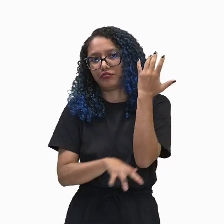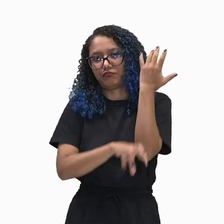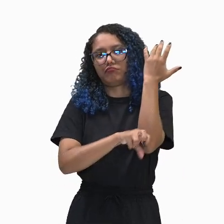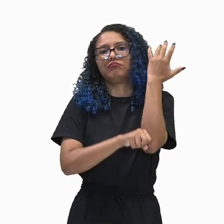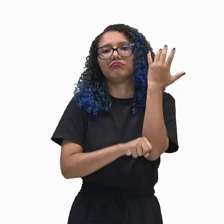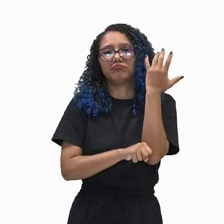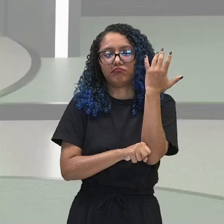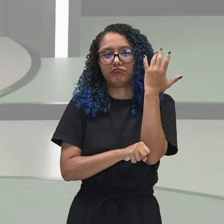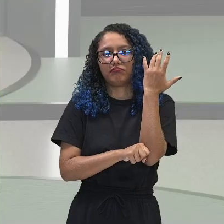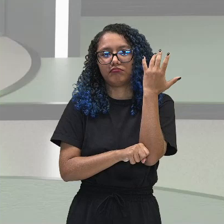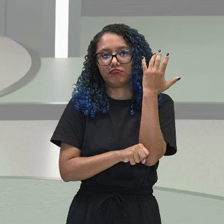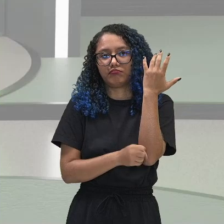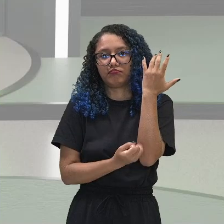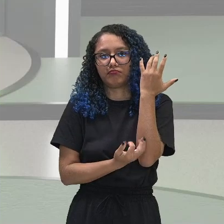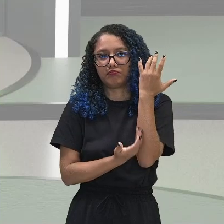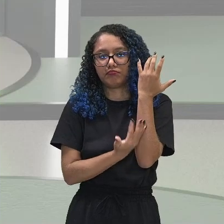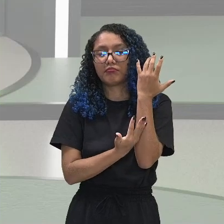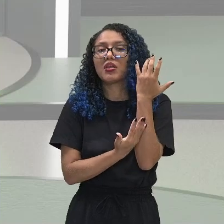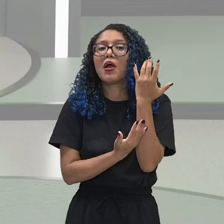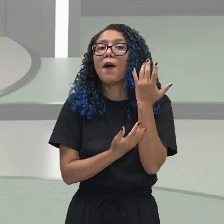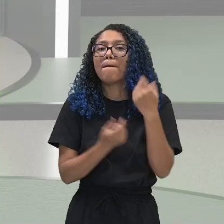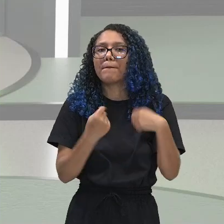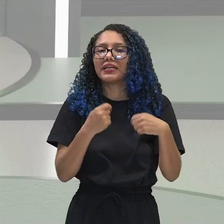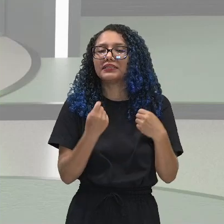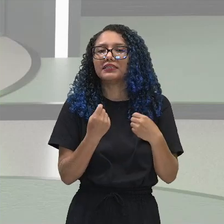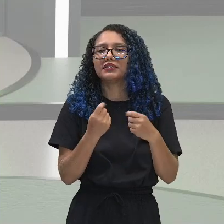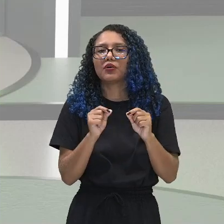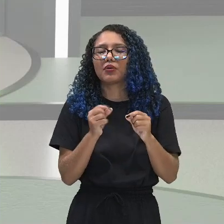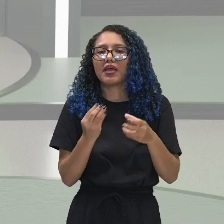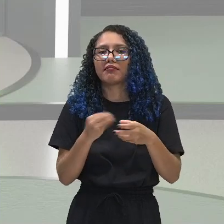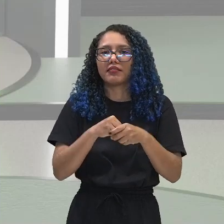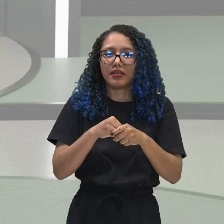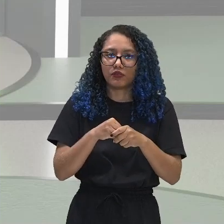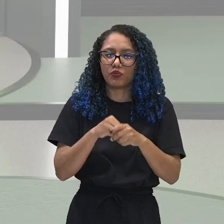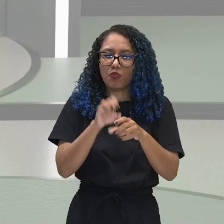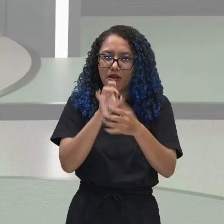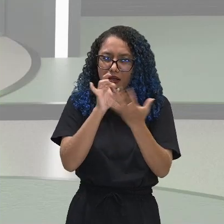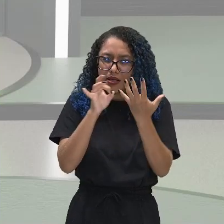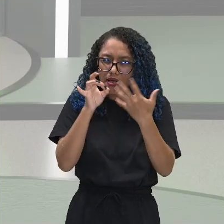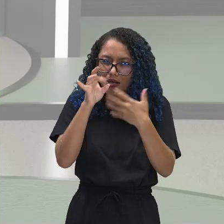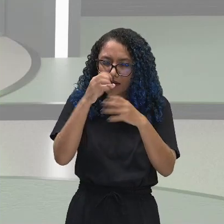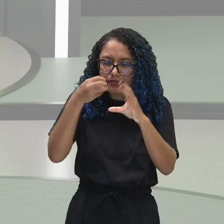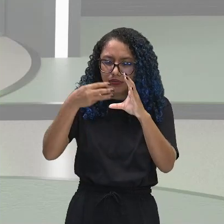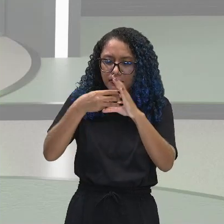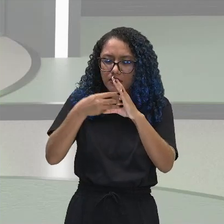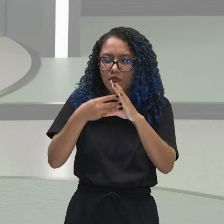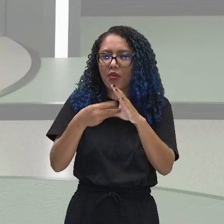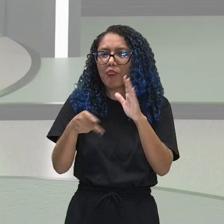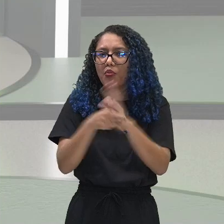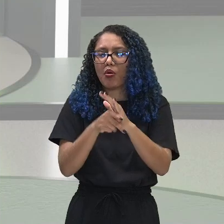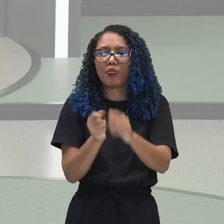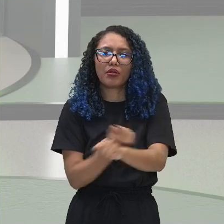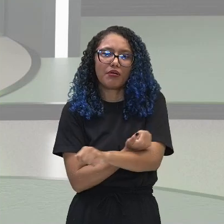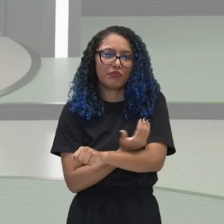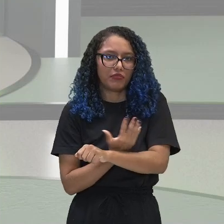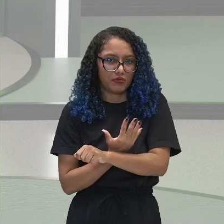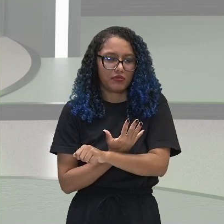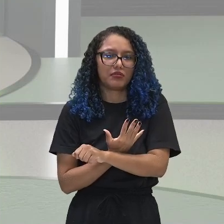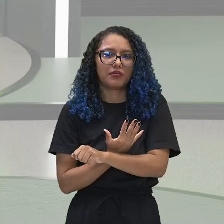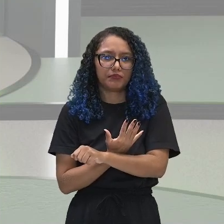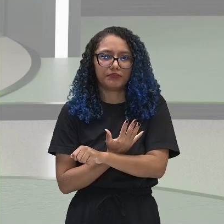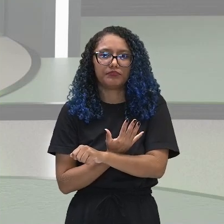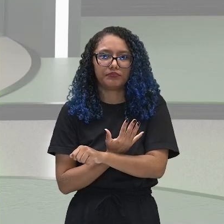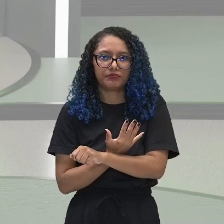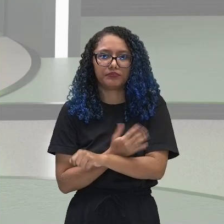que chegar até cada célula dessa planta e eles vão em grande quantidade aonde vai ocorrer